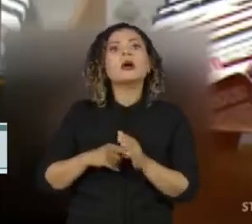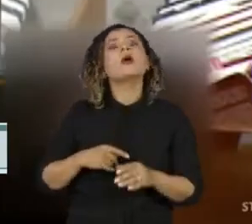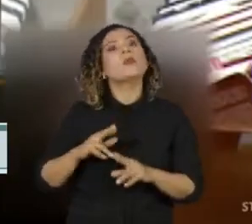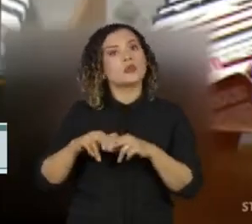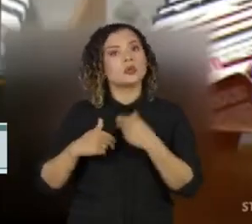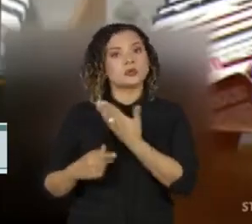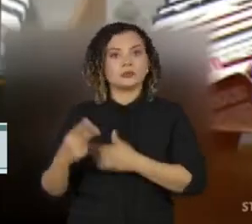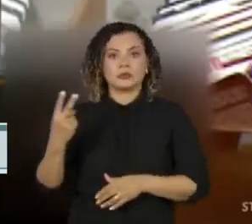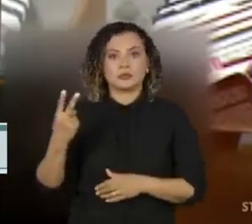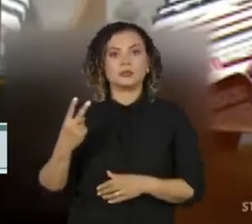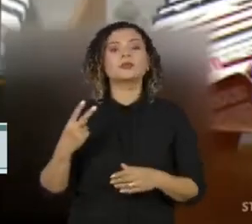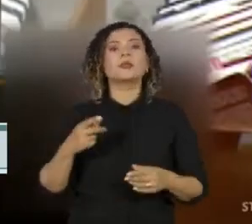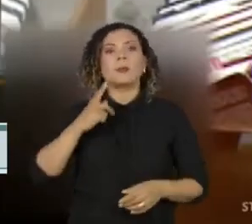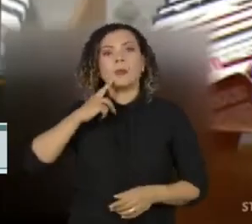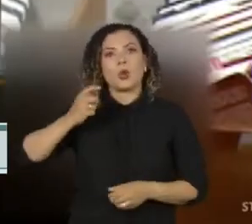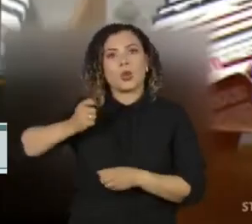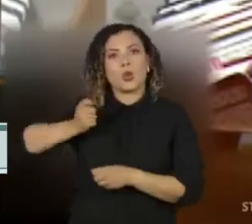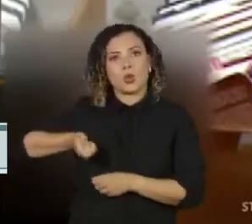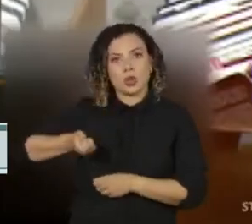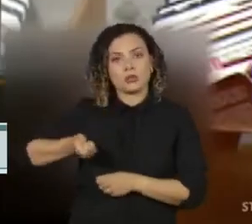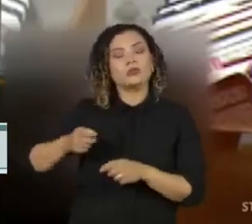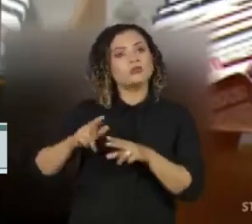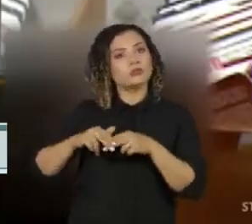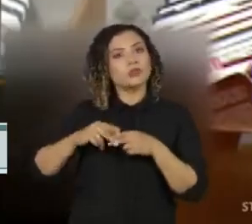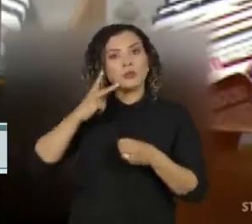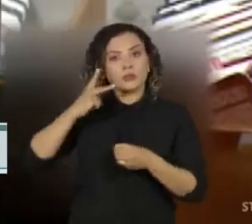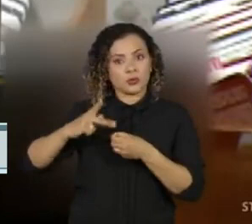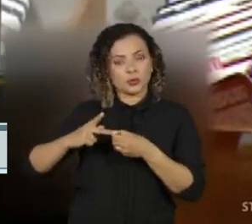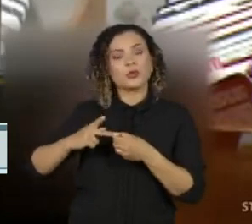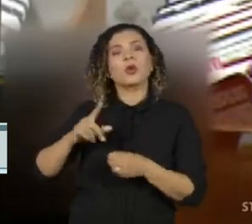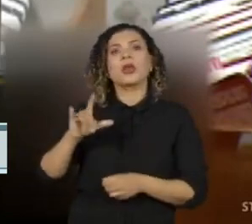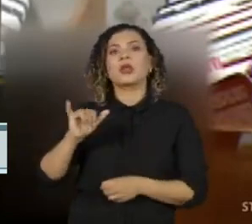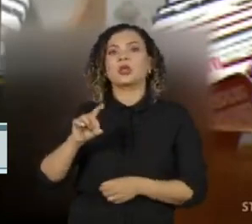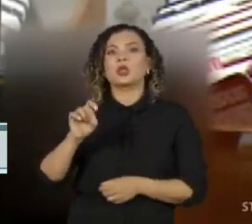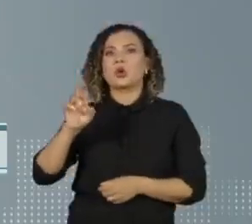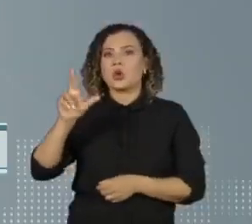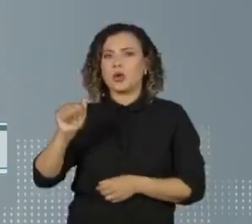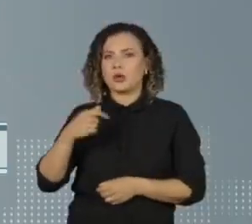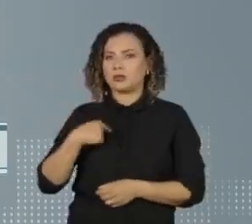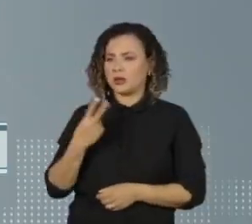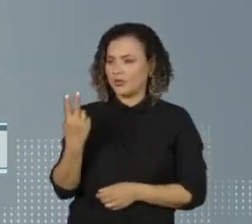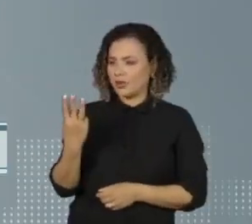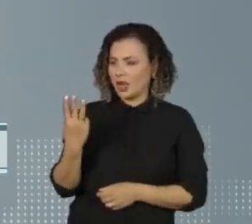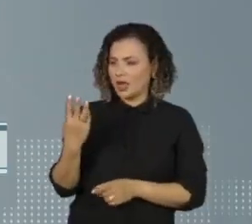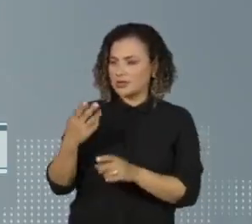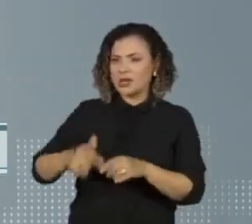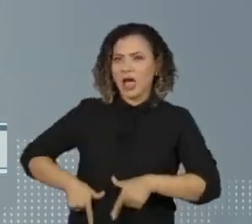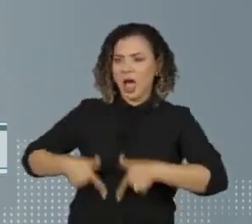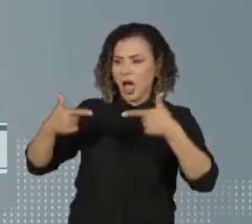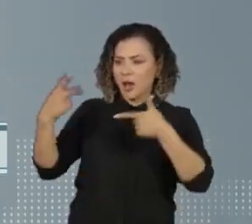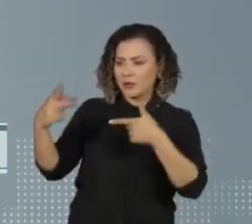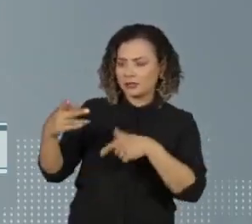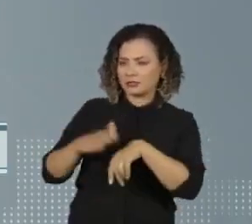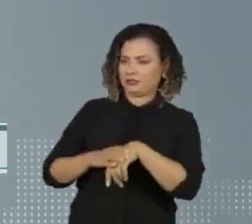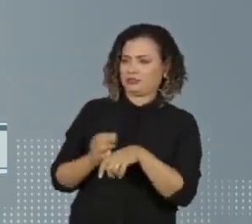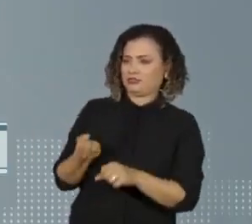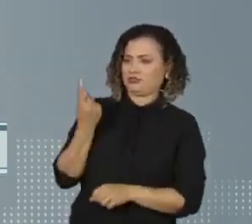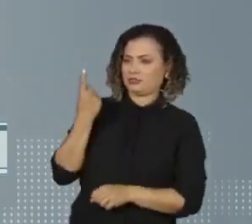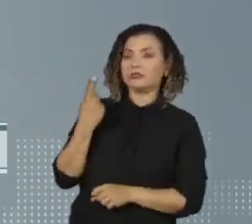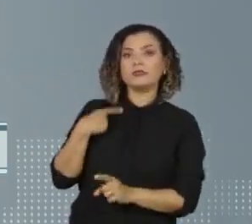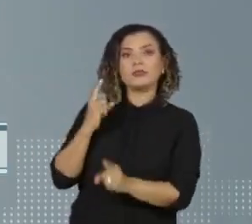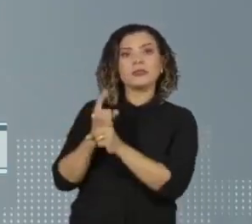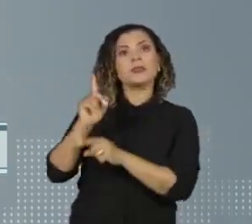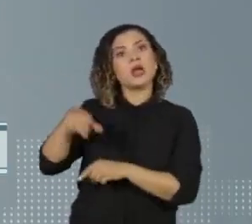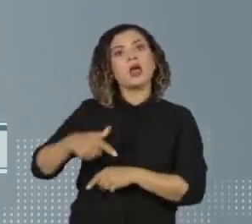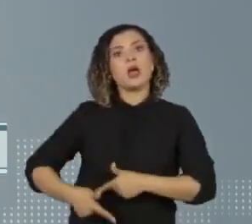procuradora Geral da República linda Araújo encontrou outras três armas regist a deputada informou que as